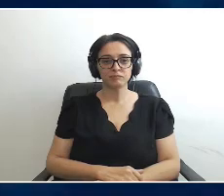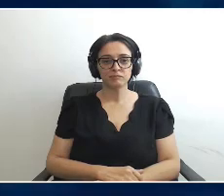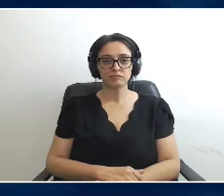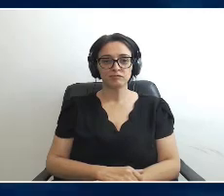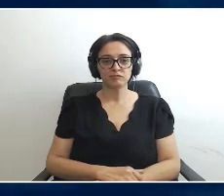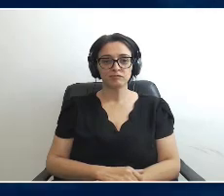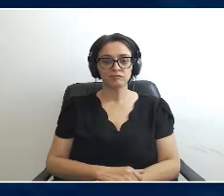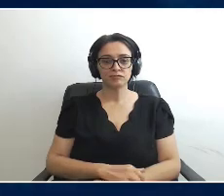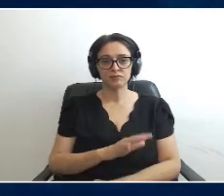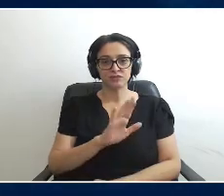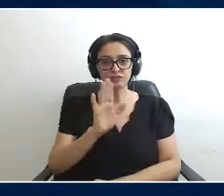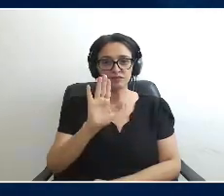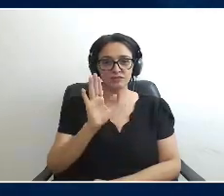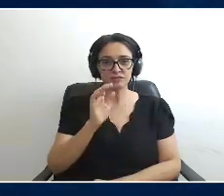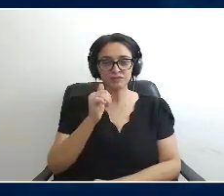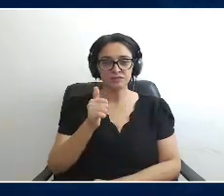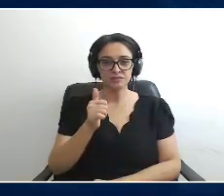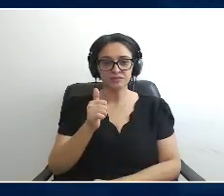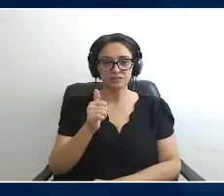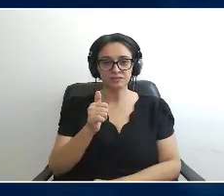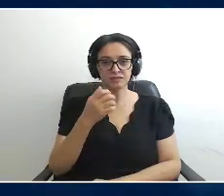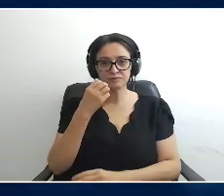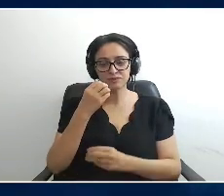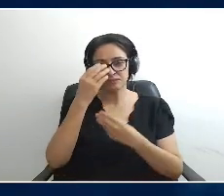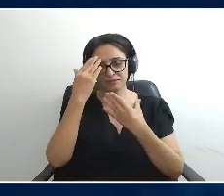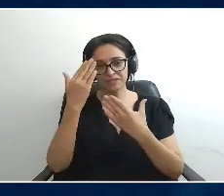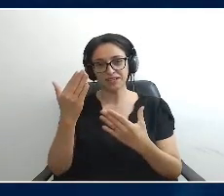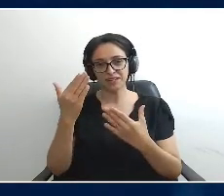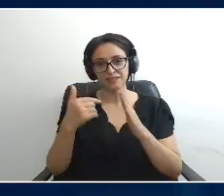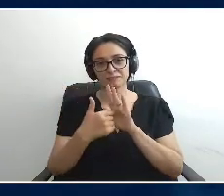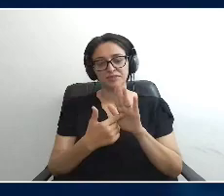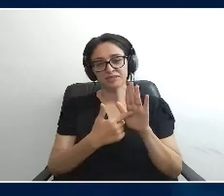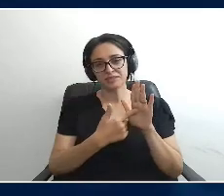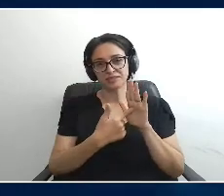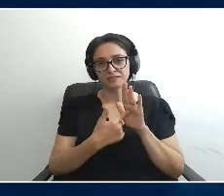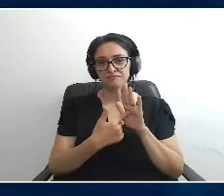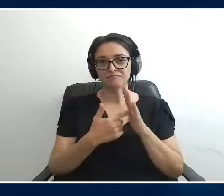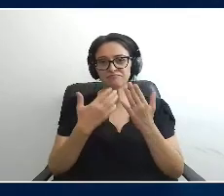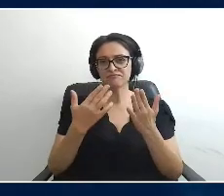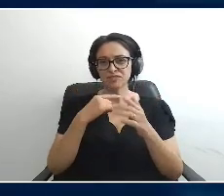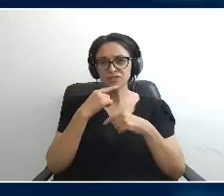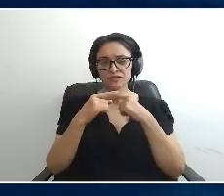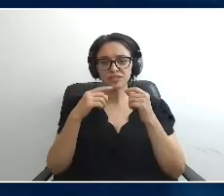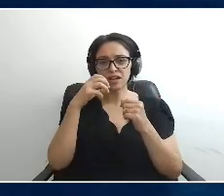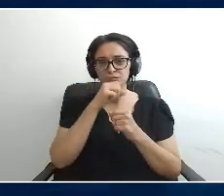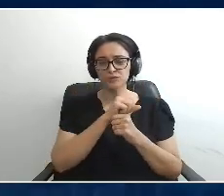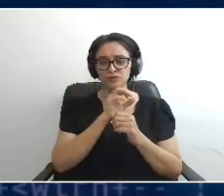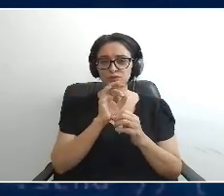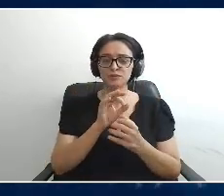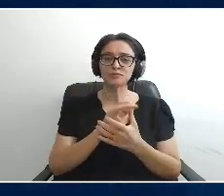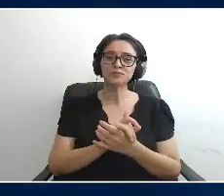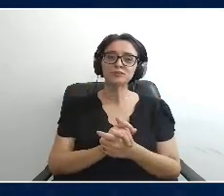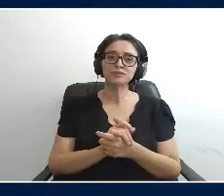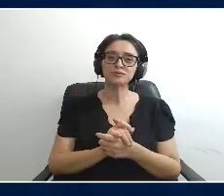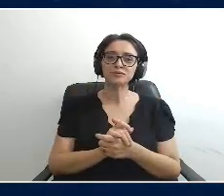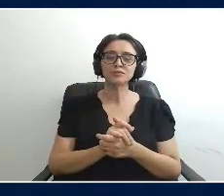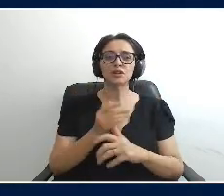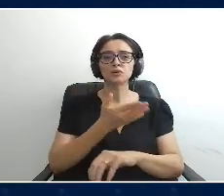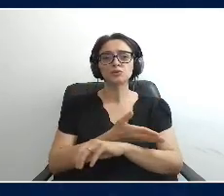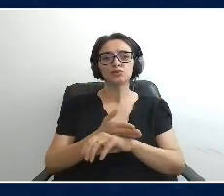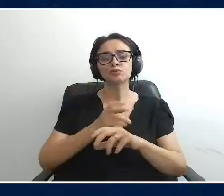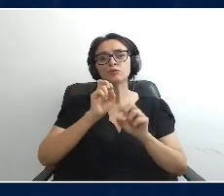Opa, beleza? Léo, muito obrigado aí pela apresentação. Cara, tira uma dúvida rapidinho. Normalmente a gente vê